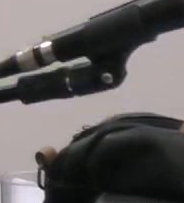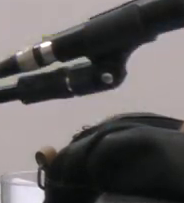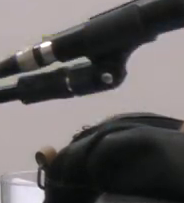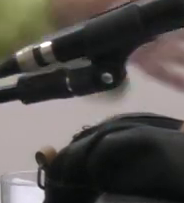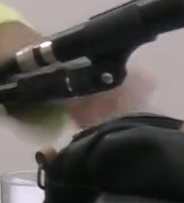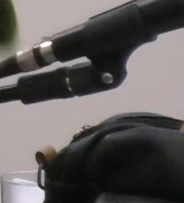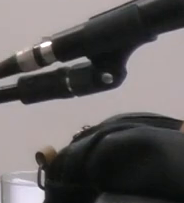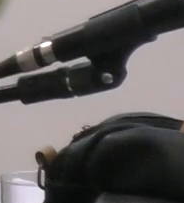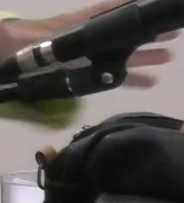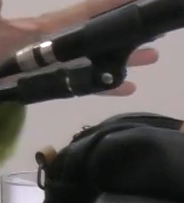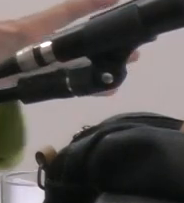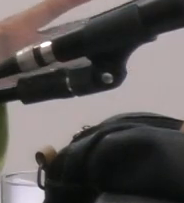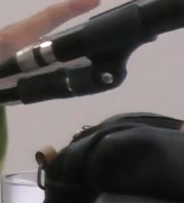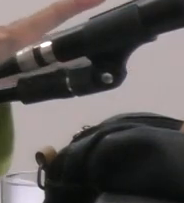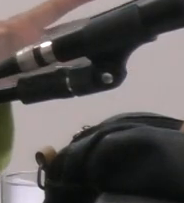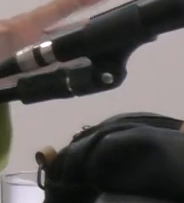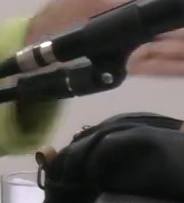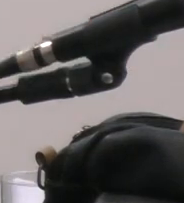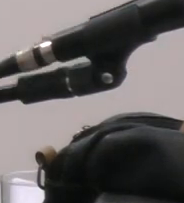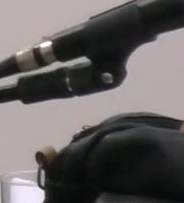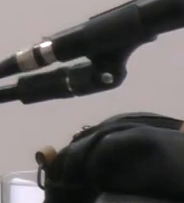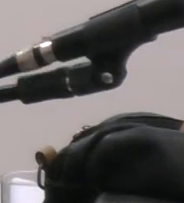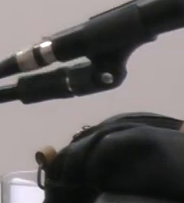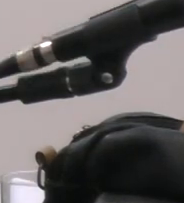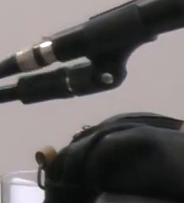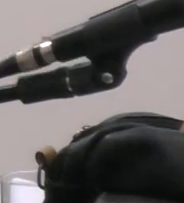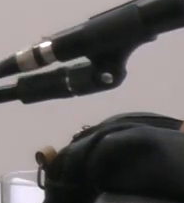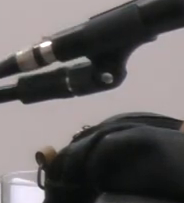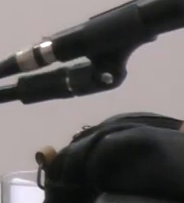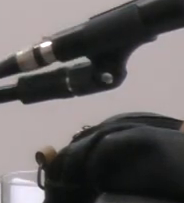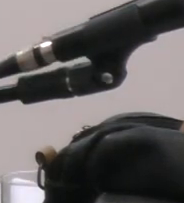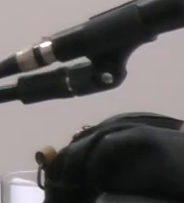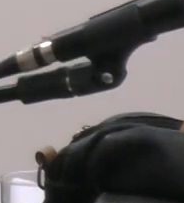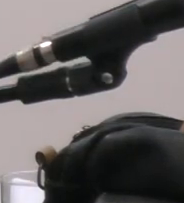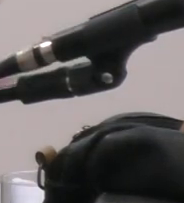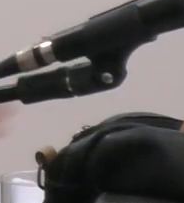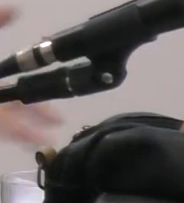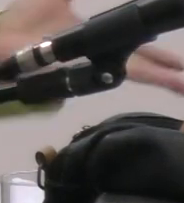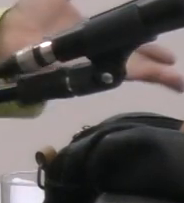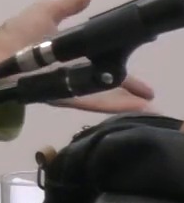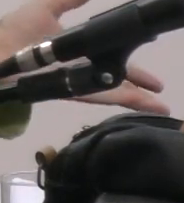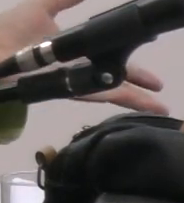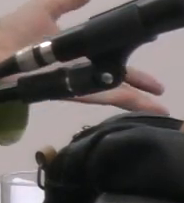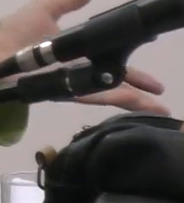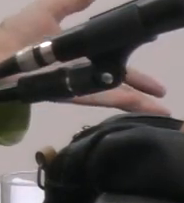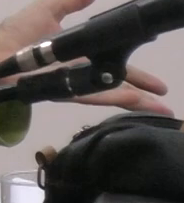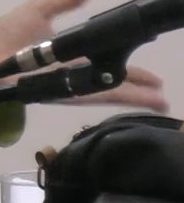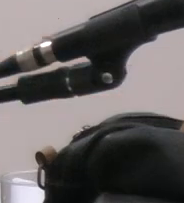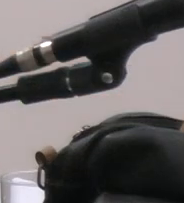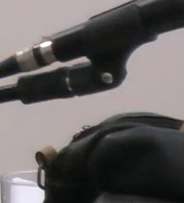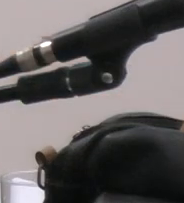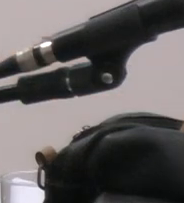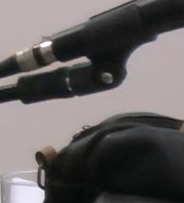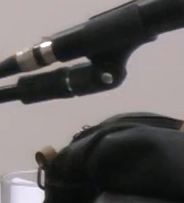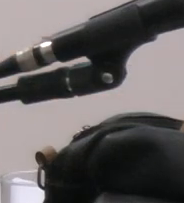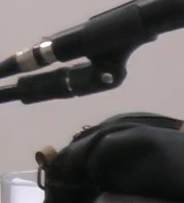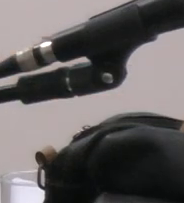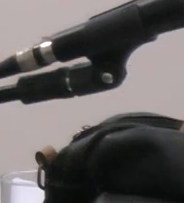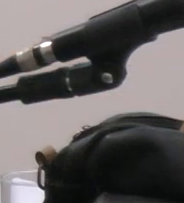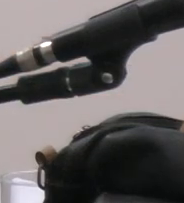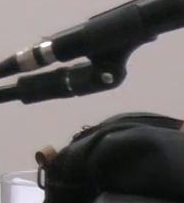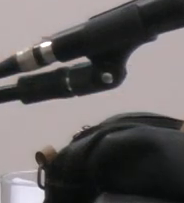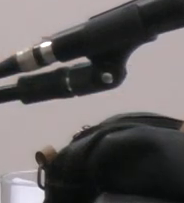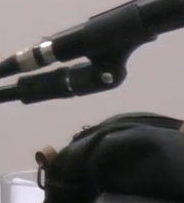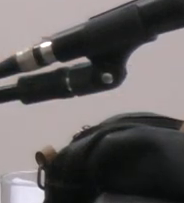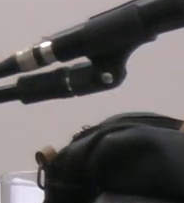que estão fundadas e abandonadas na Bahia de guanabar depois discutir o restante porque senão ficar as coxas de retal aqui e aí eu não tenho paciência para